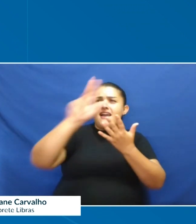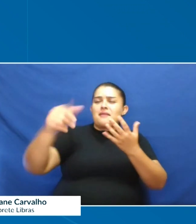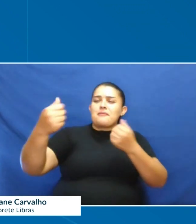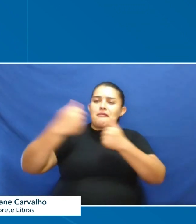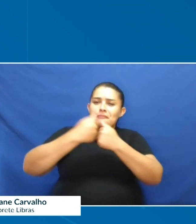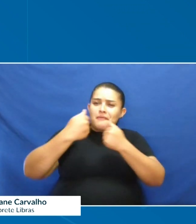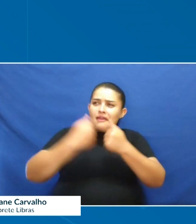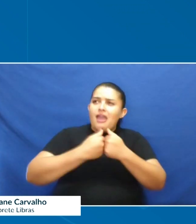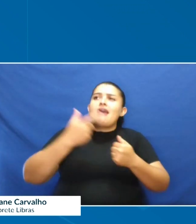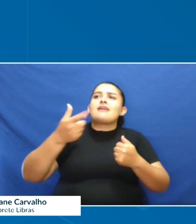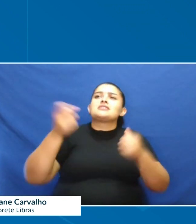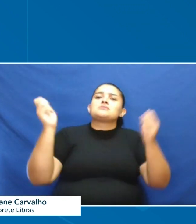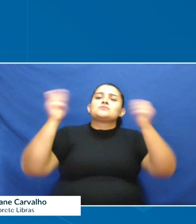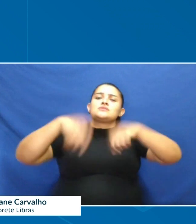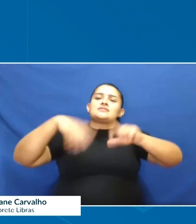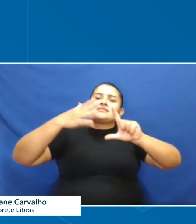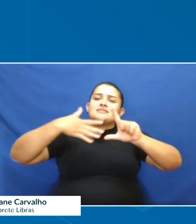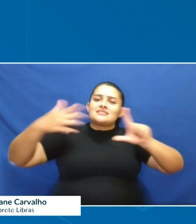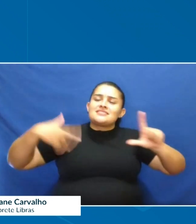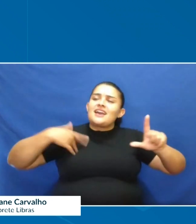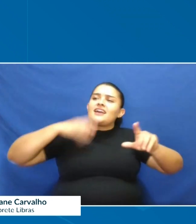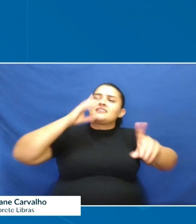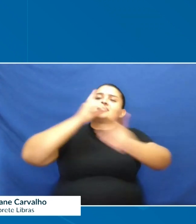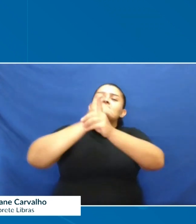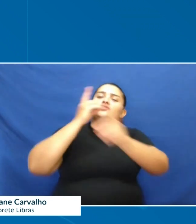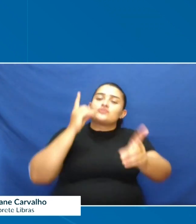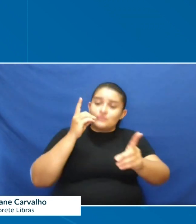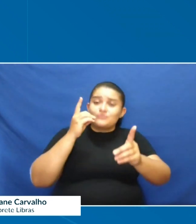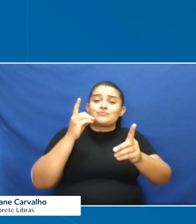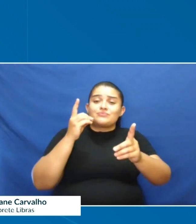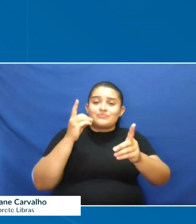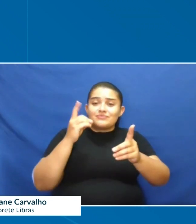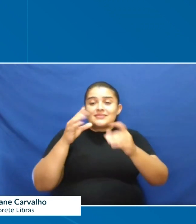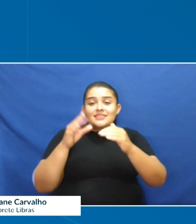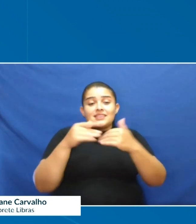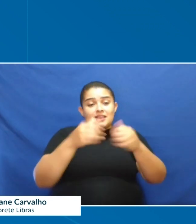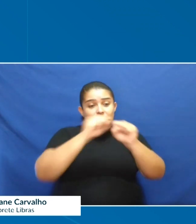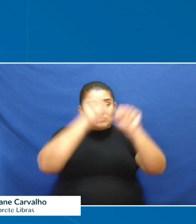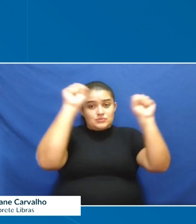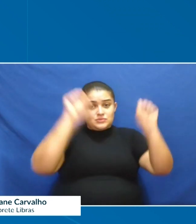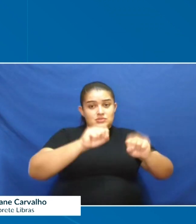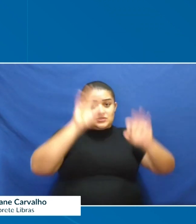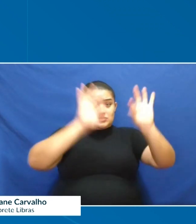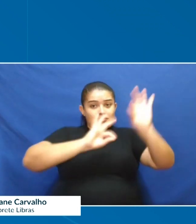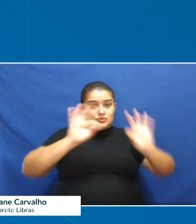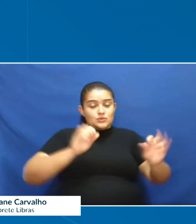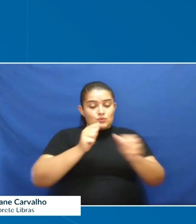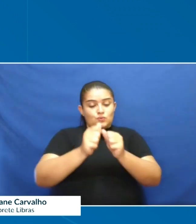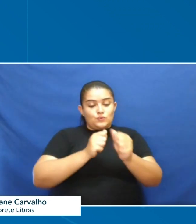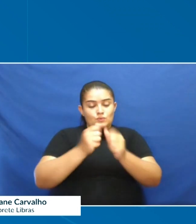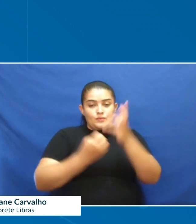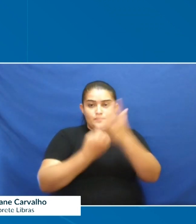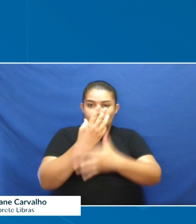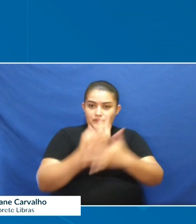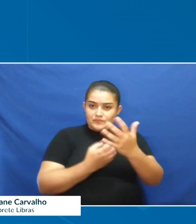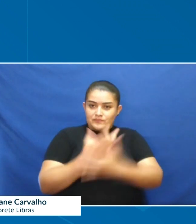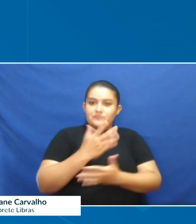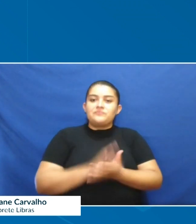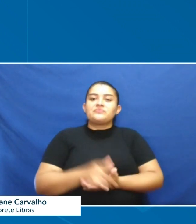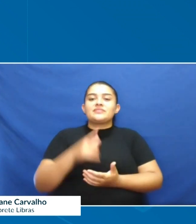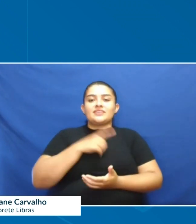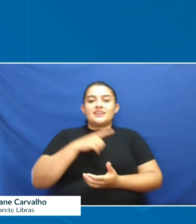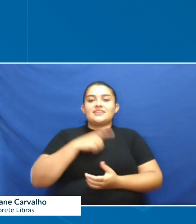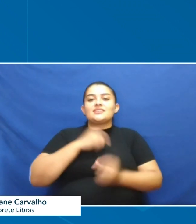plataforma identifica, manda para o sistema de programação e controle de produção, e aí é dada a ordem